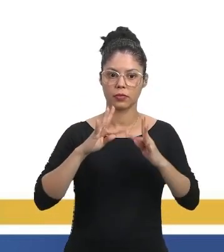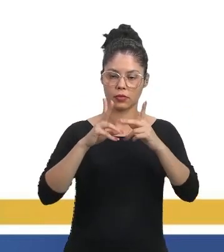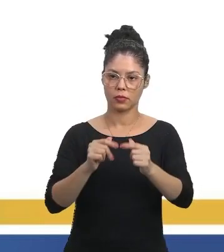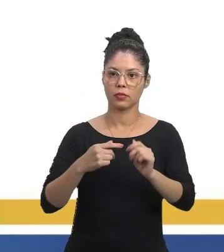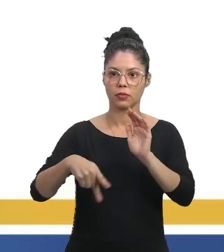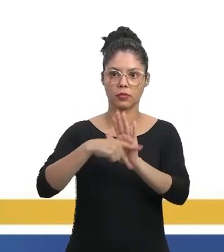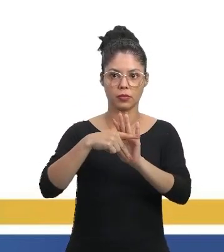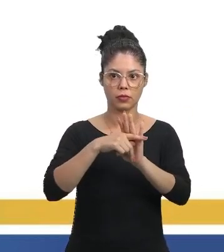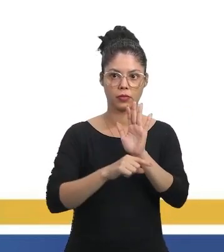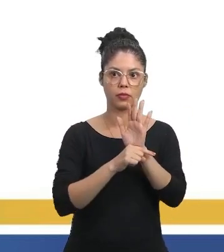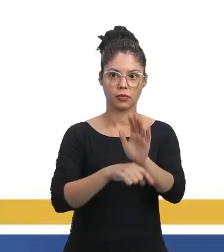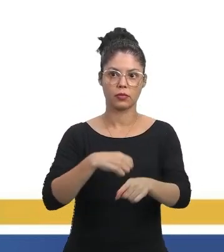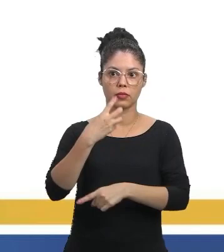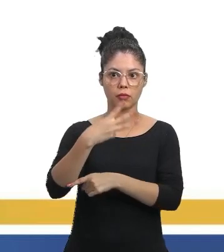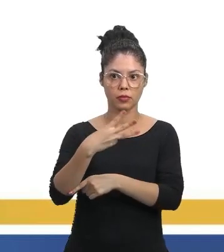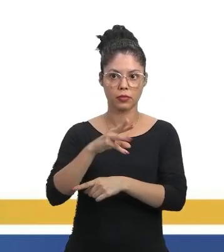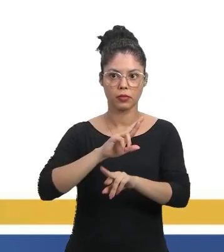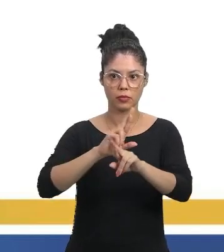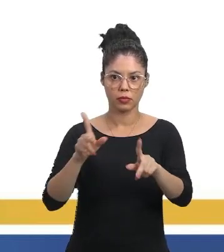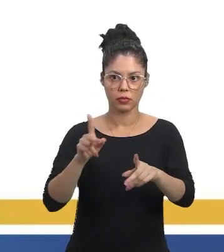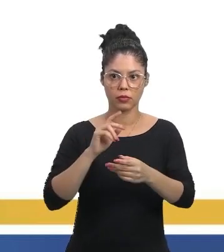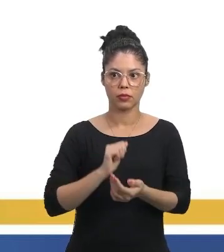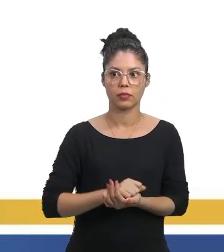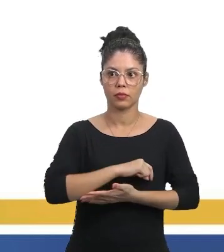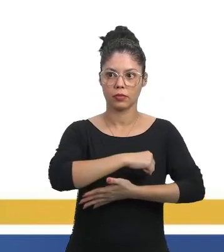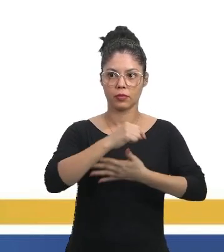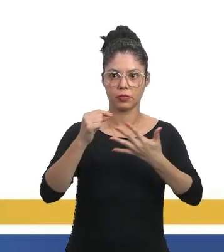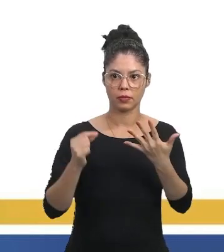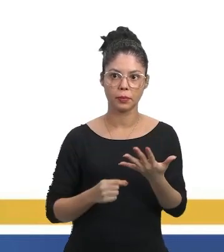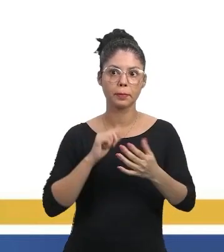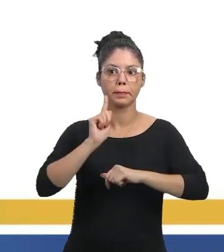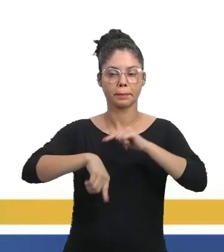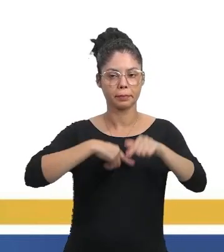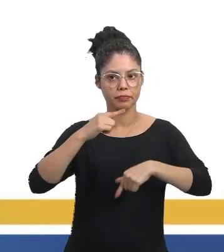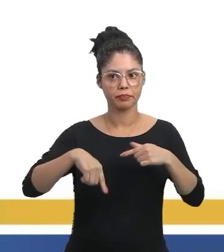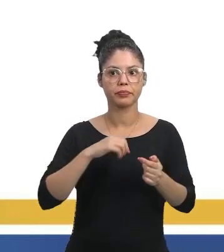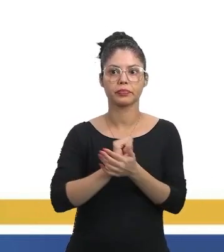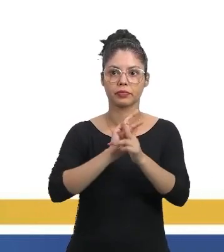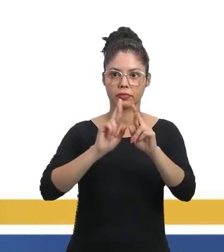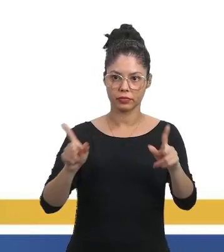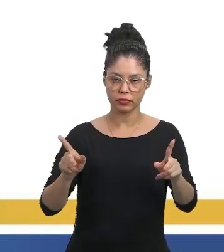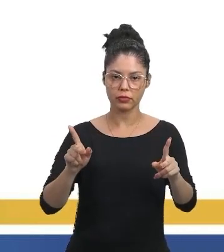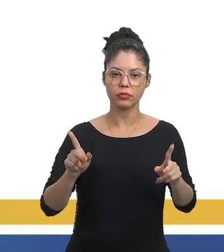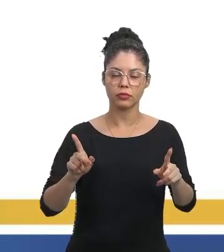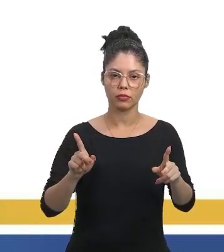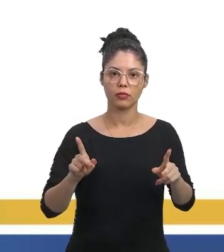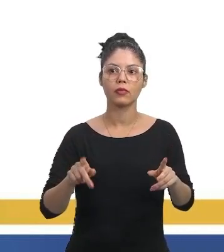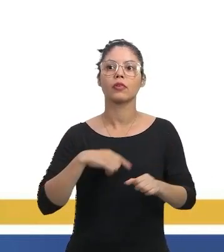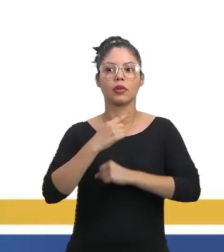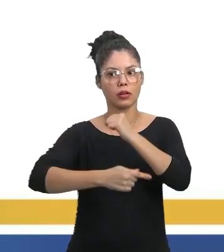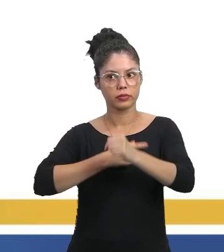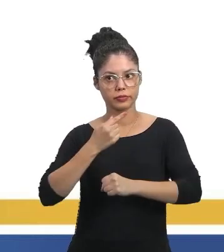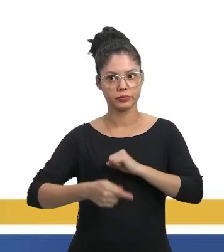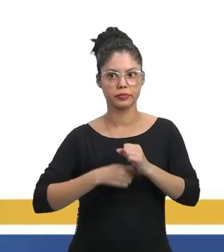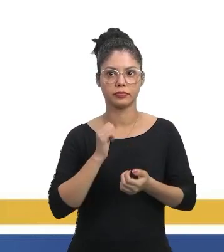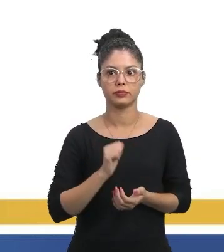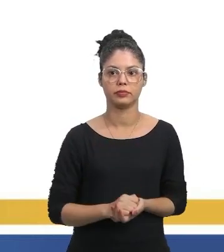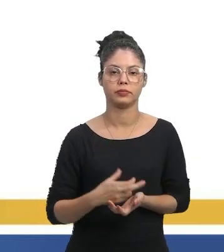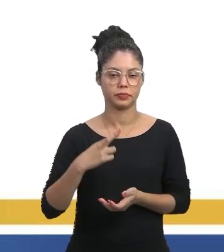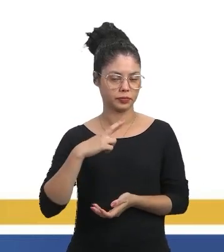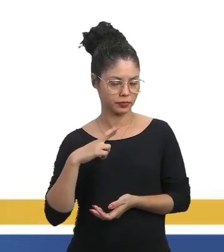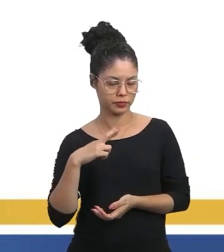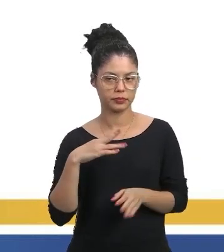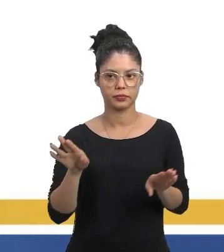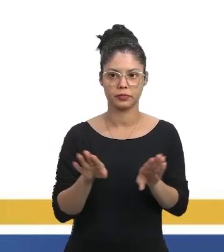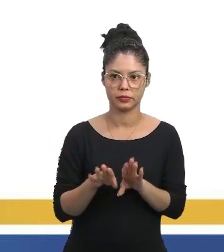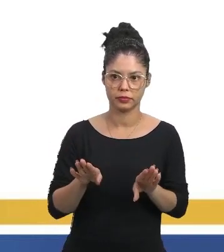propriedades. 3. Diferentes elementos químicos têm diferentes tipos de átomos. Em particular, seus